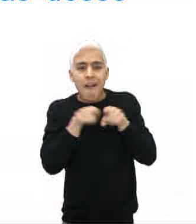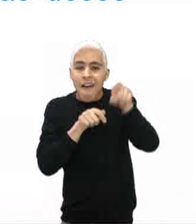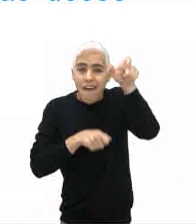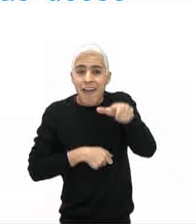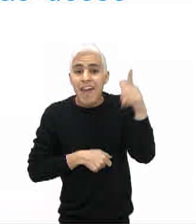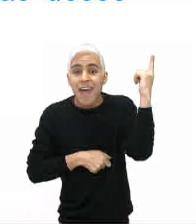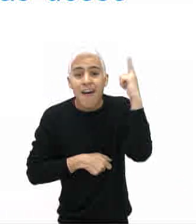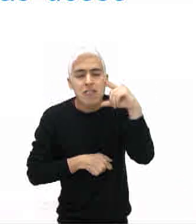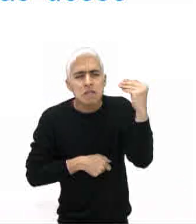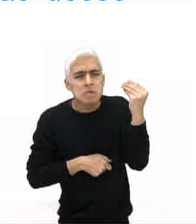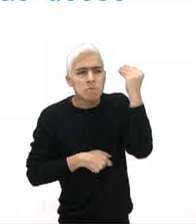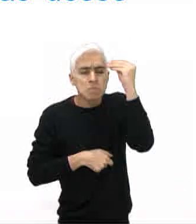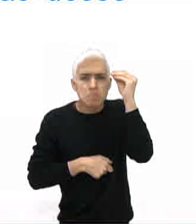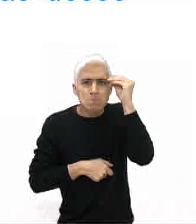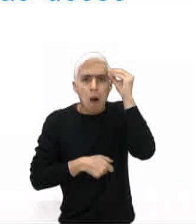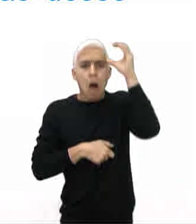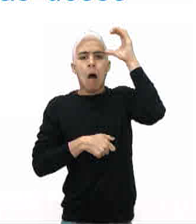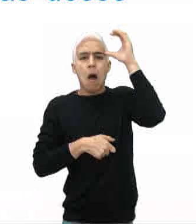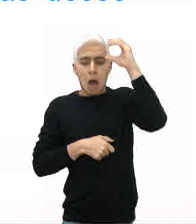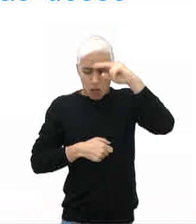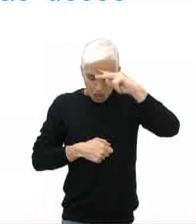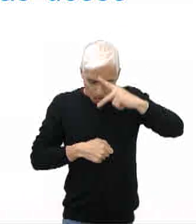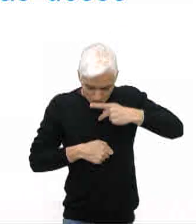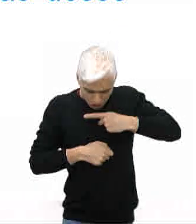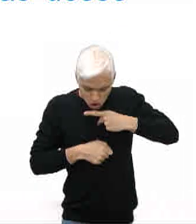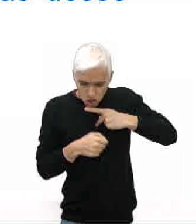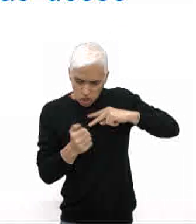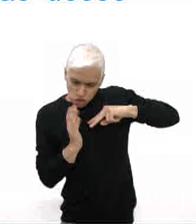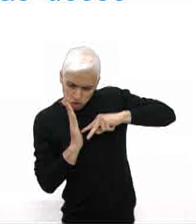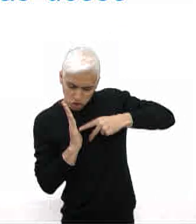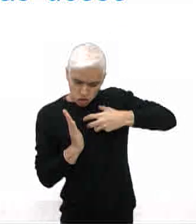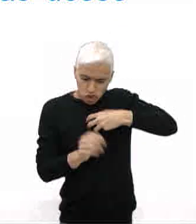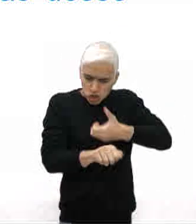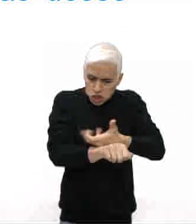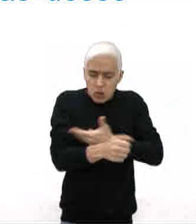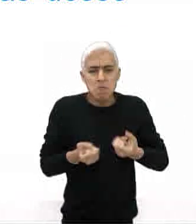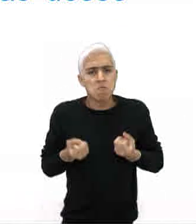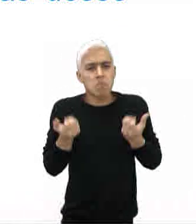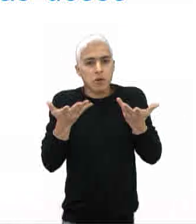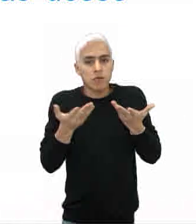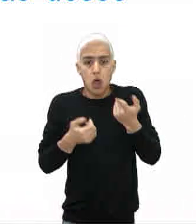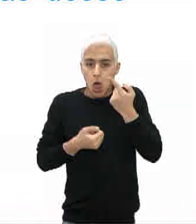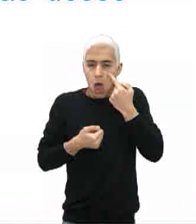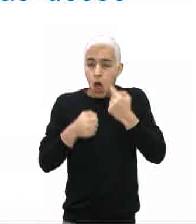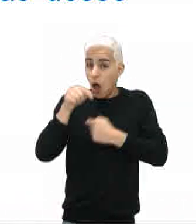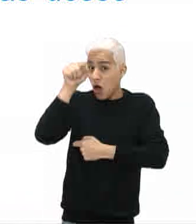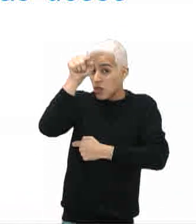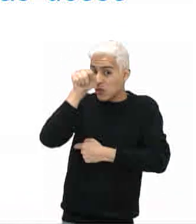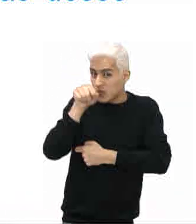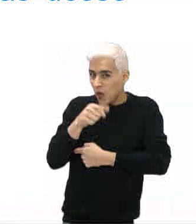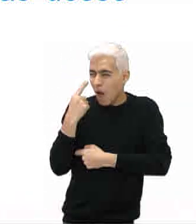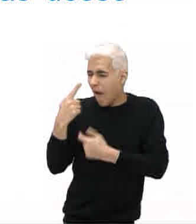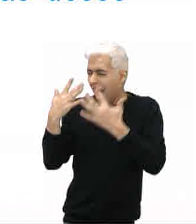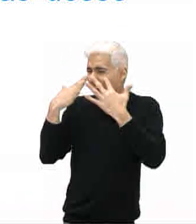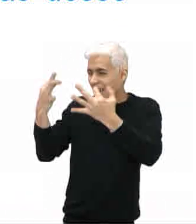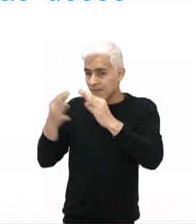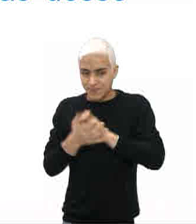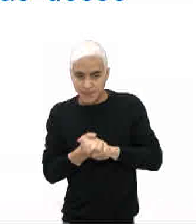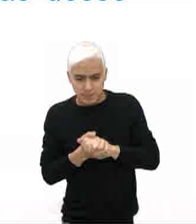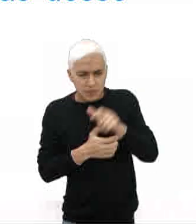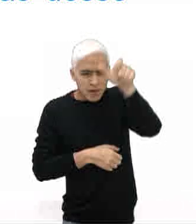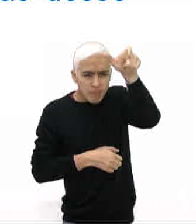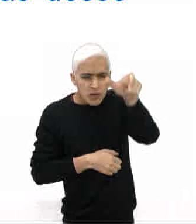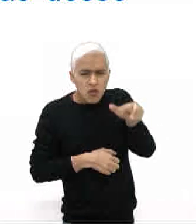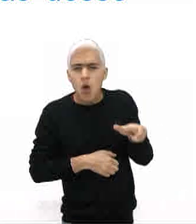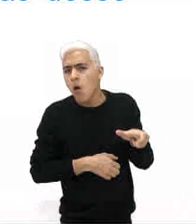experiências e ser coautor dos sentidos. 2 pontos, prestem atenção nesses 2 pontos. Agente interativo